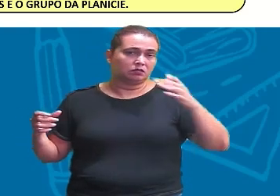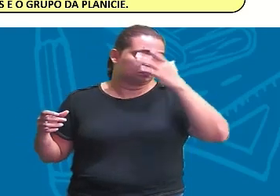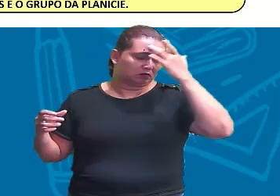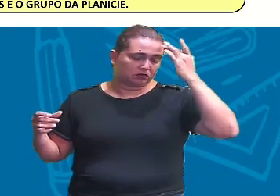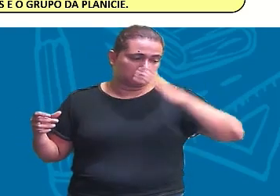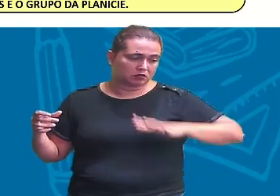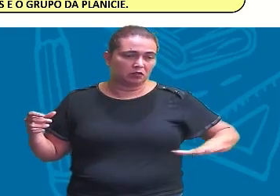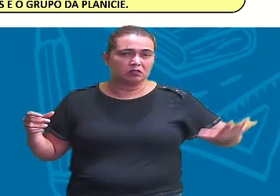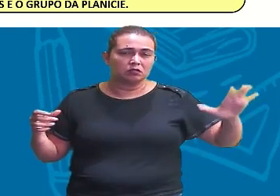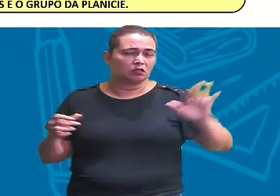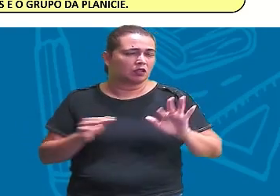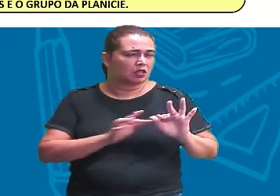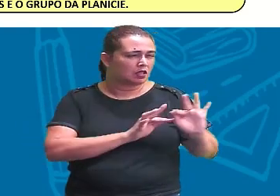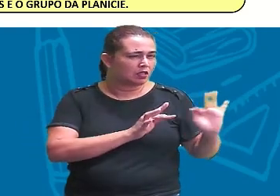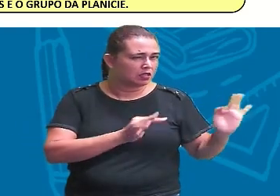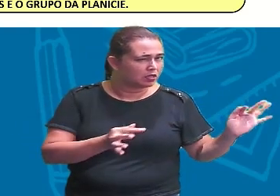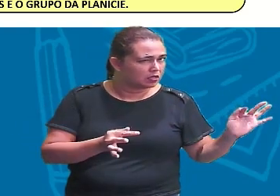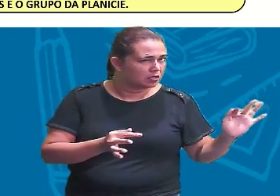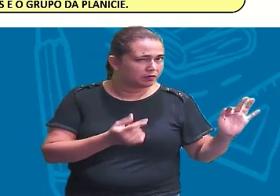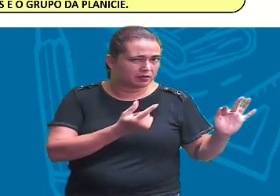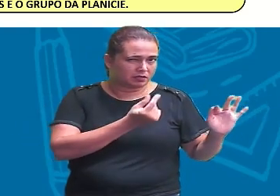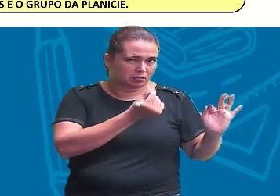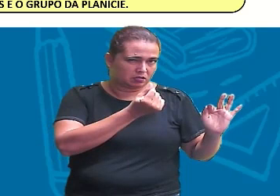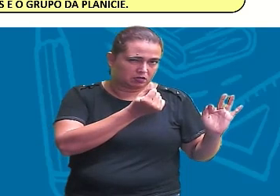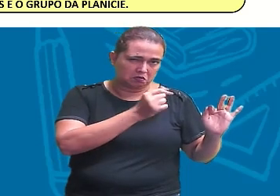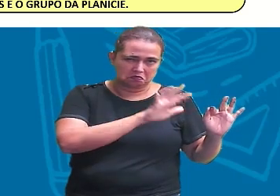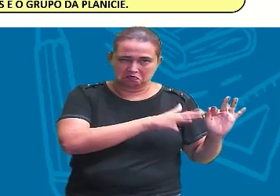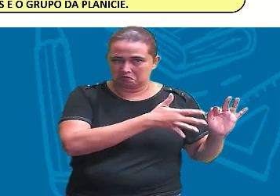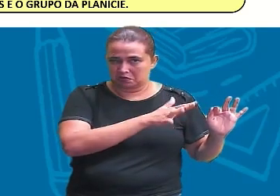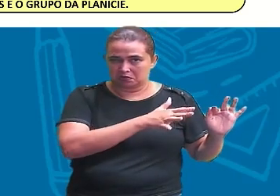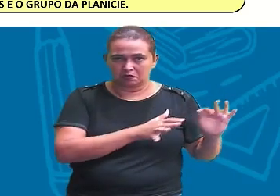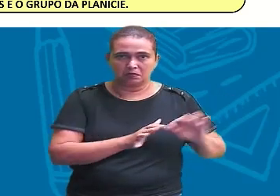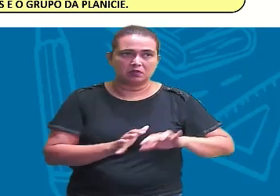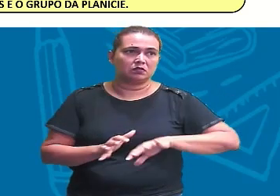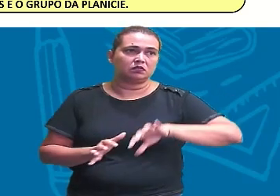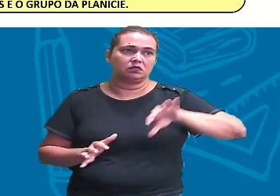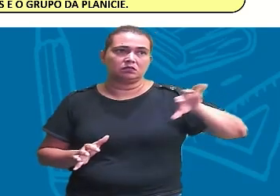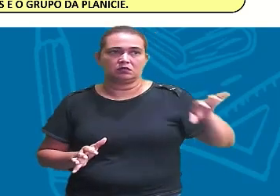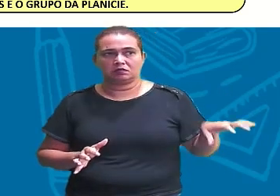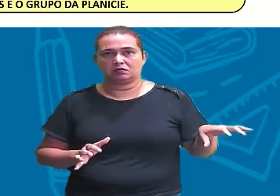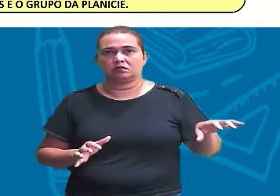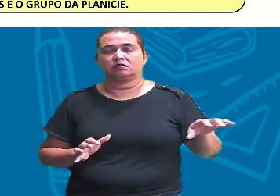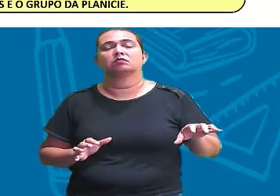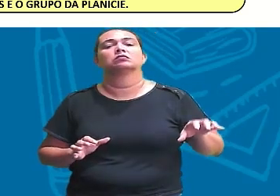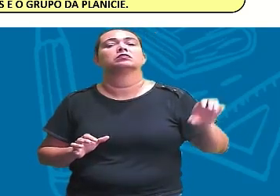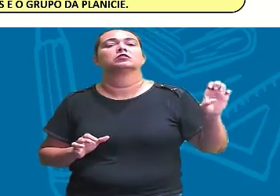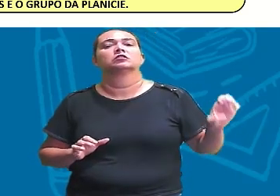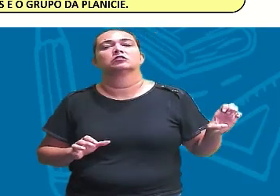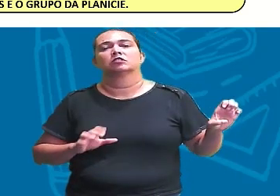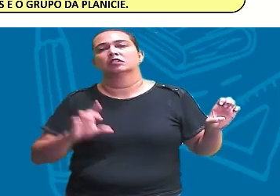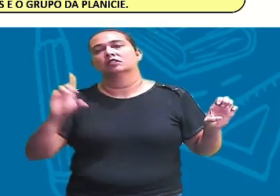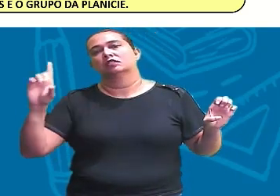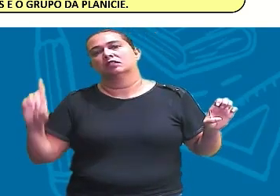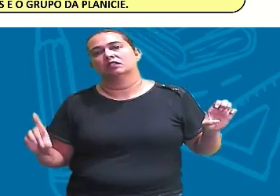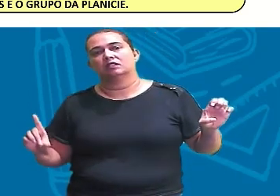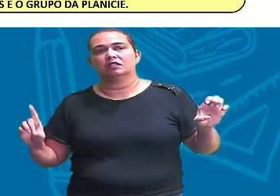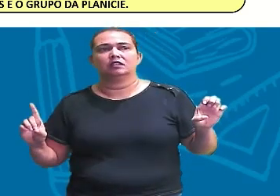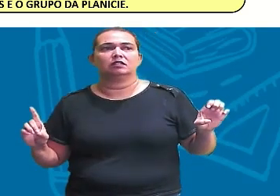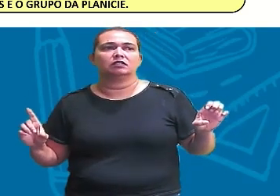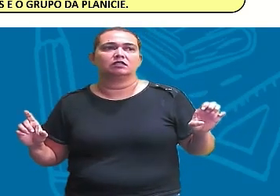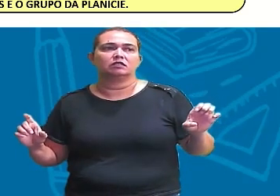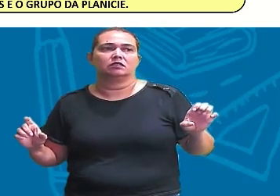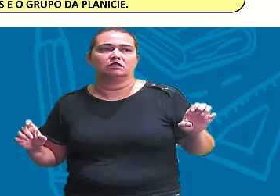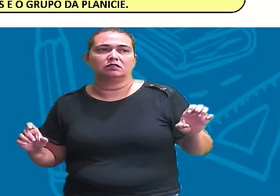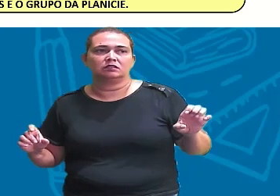menos, né, economicamente inferior, ela vai se dividir no lado esquerdo da Assembleia e ela é